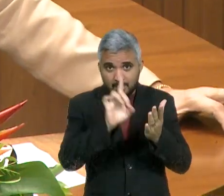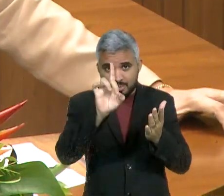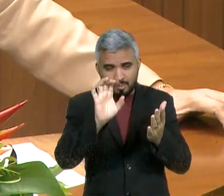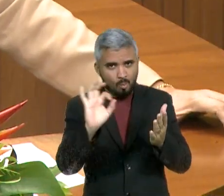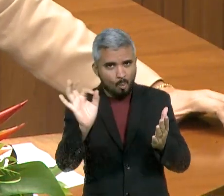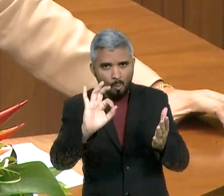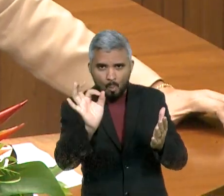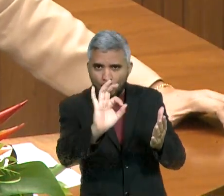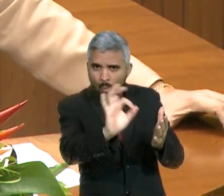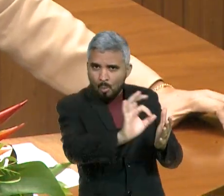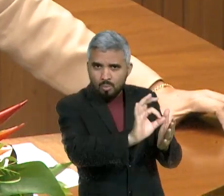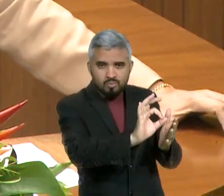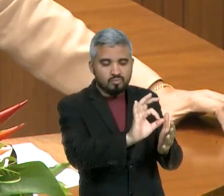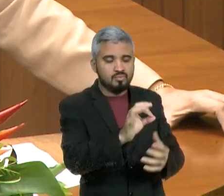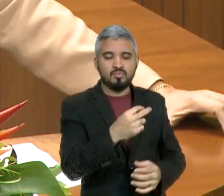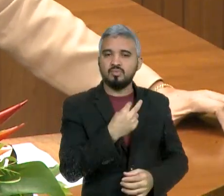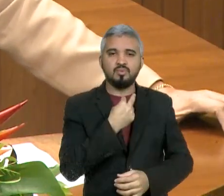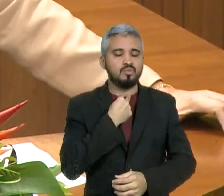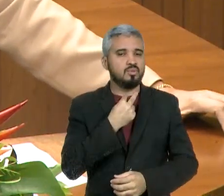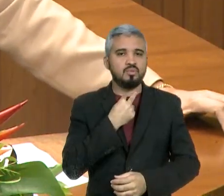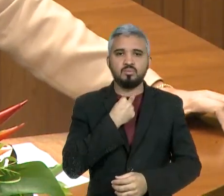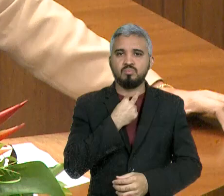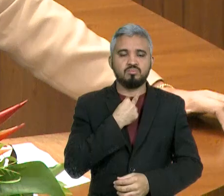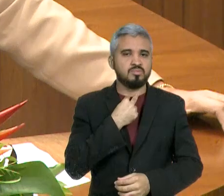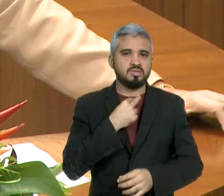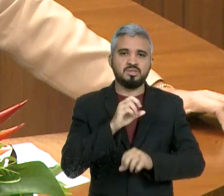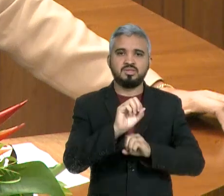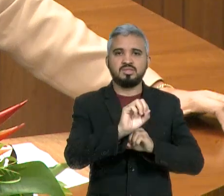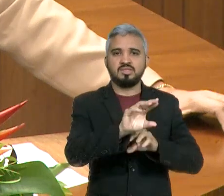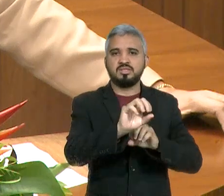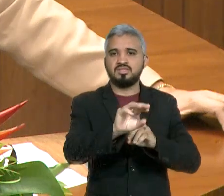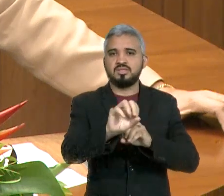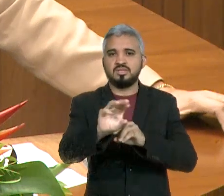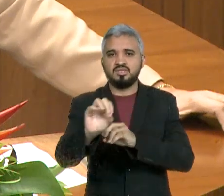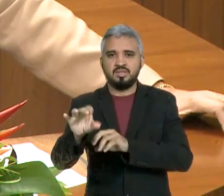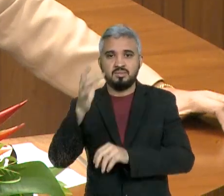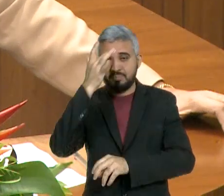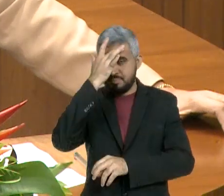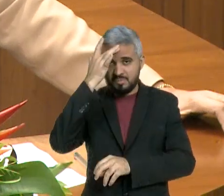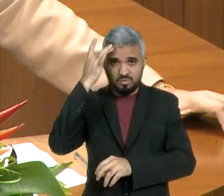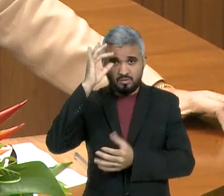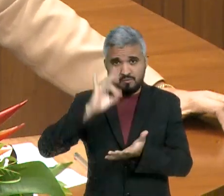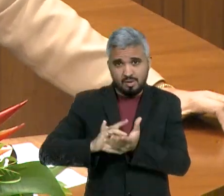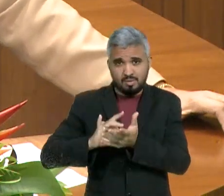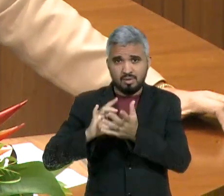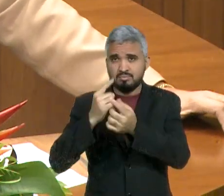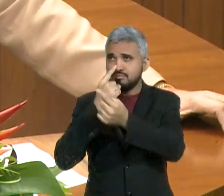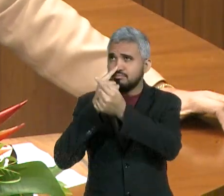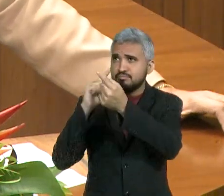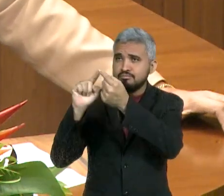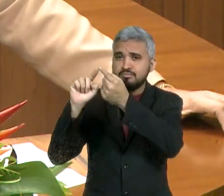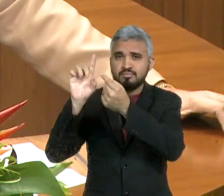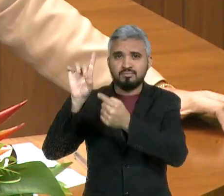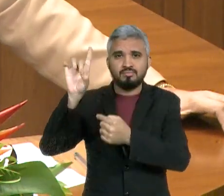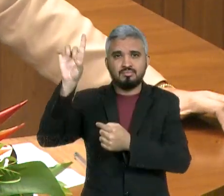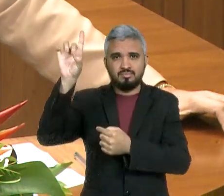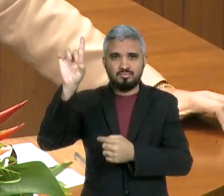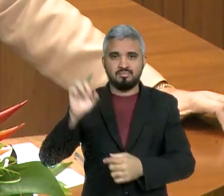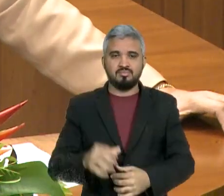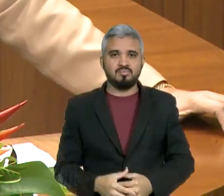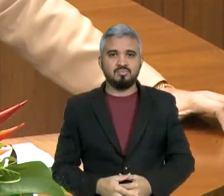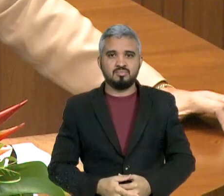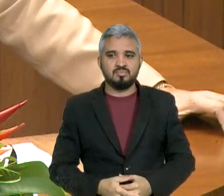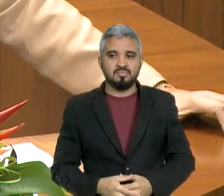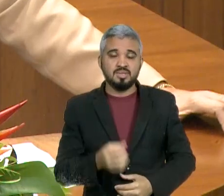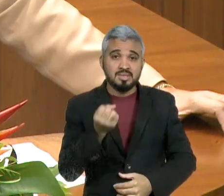querer ensinar e doutrinar quem tem uma vida íntima com Deus. Em outras palavras, quem